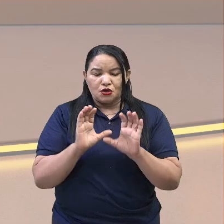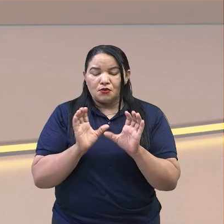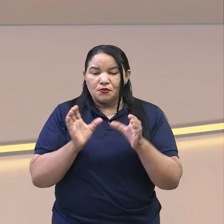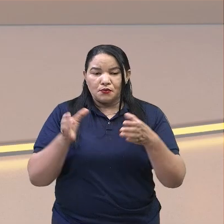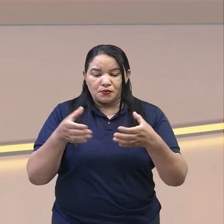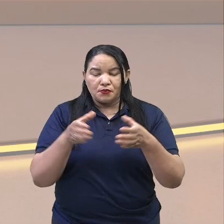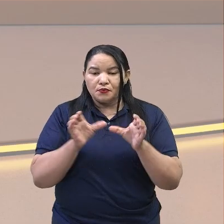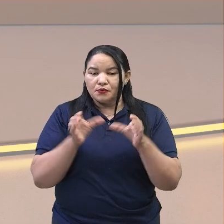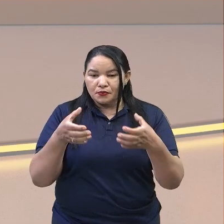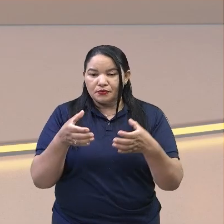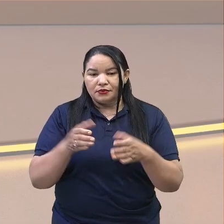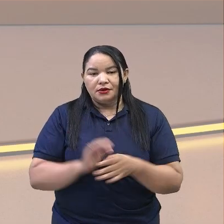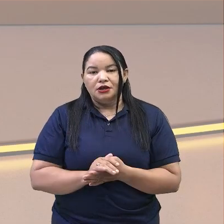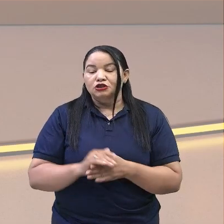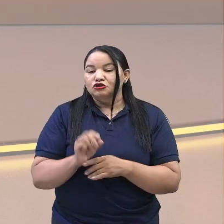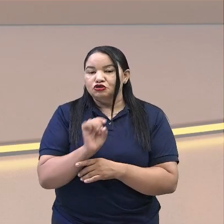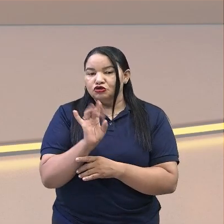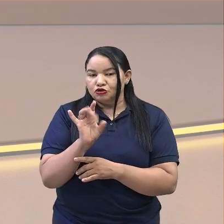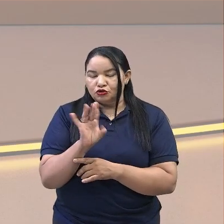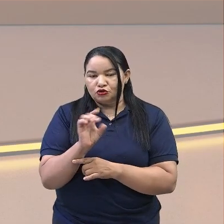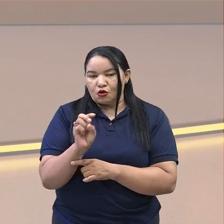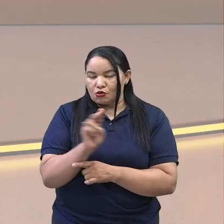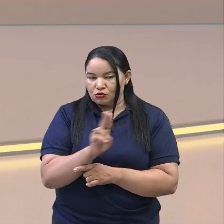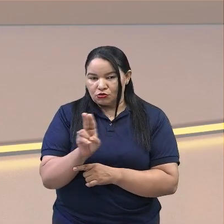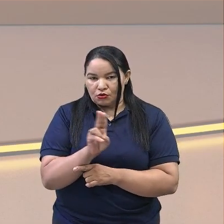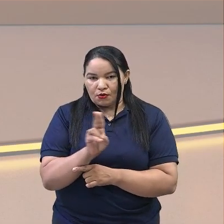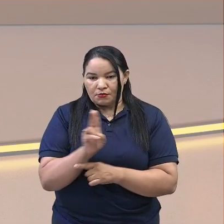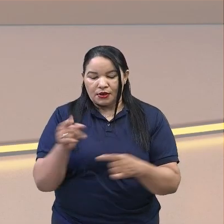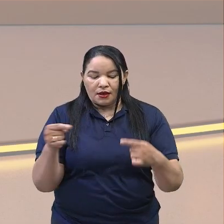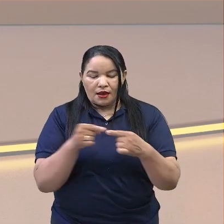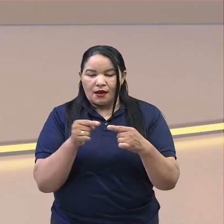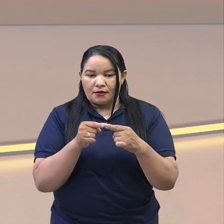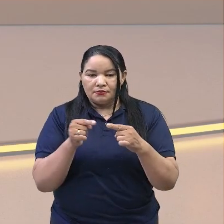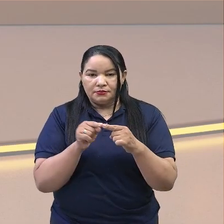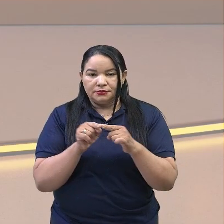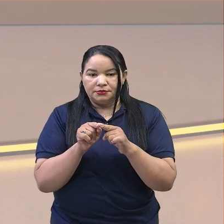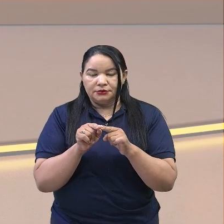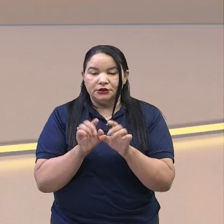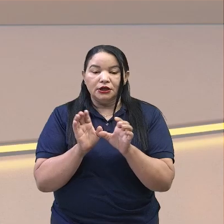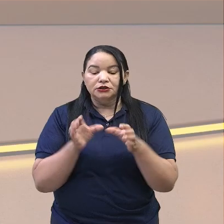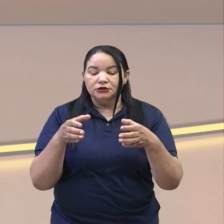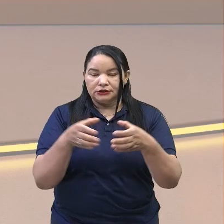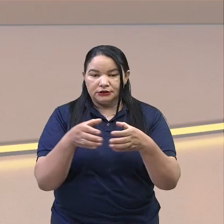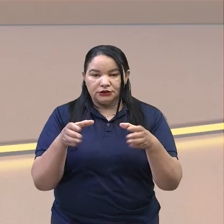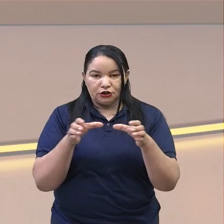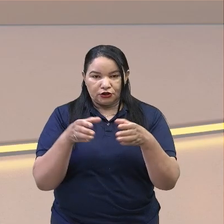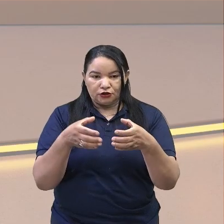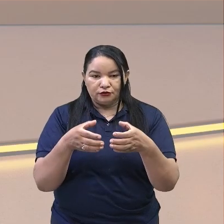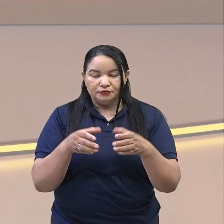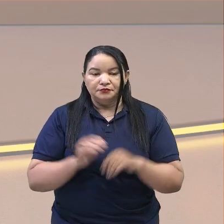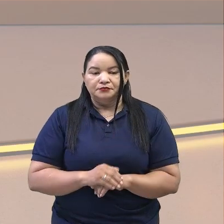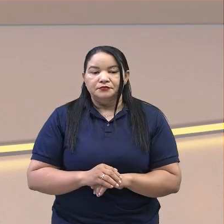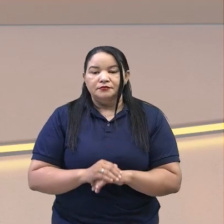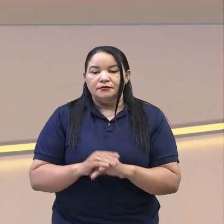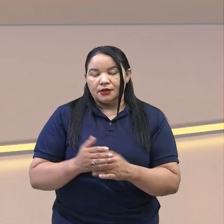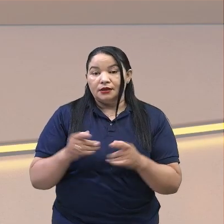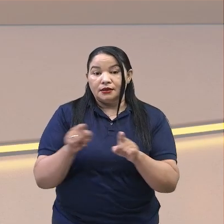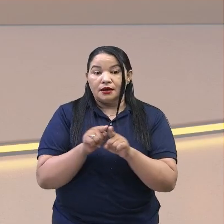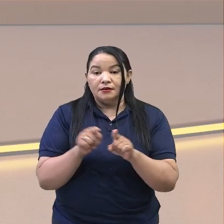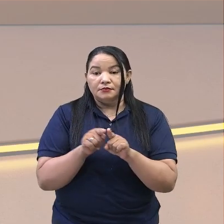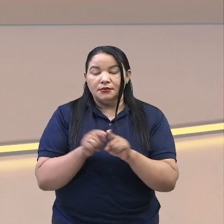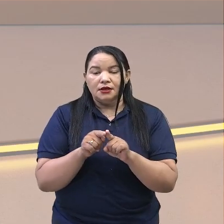com o nome, é só uma derivação ali de uma projeção que é cilíndrica. Bem, a partir desse momento, a gente vai entrar no universo